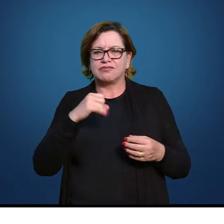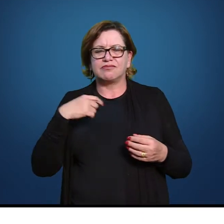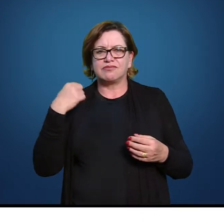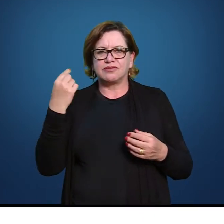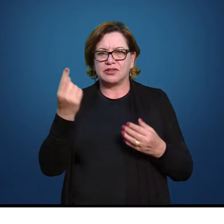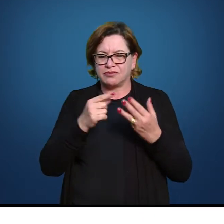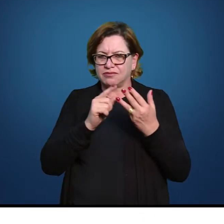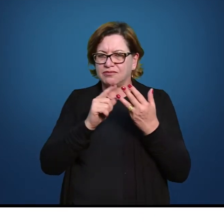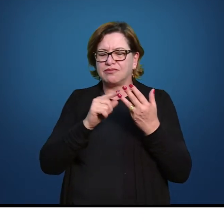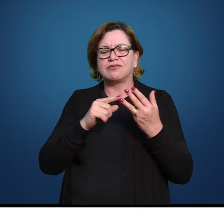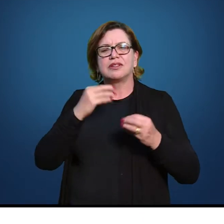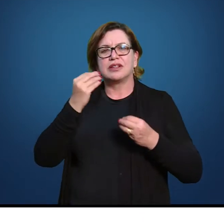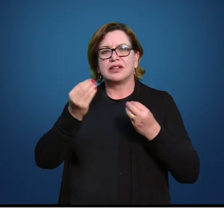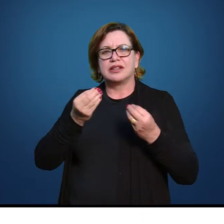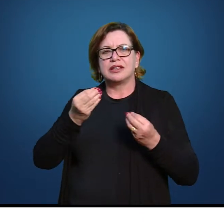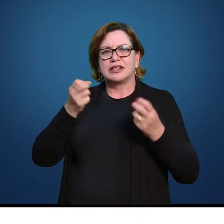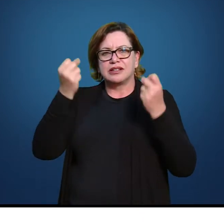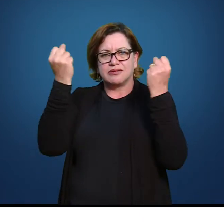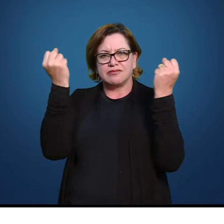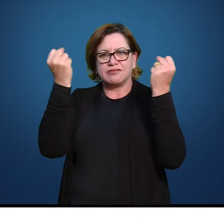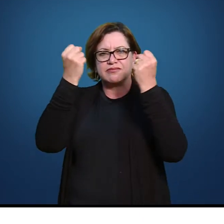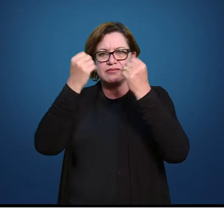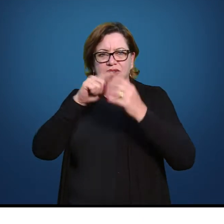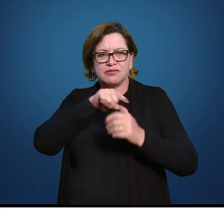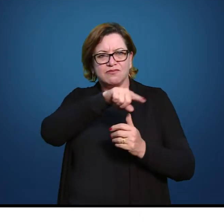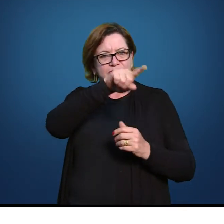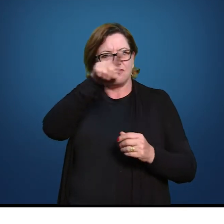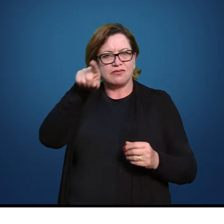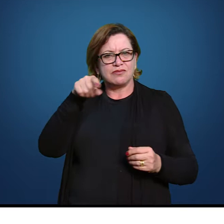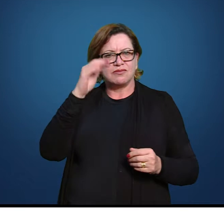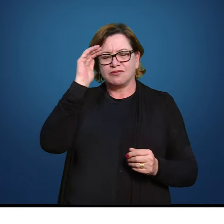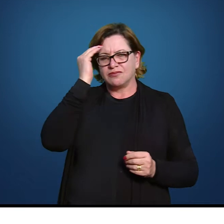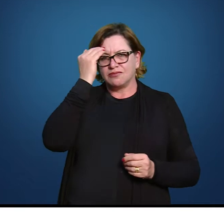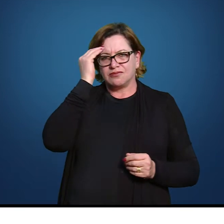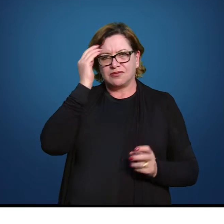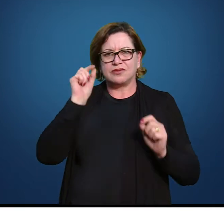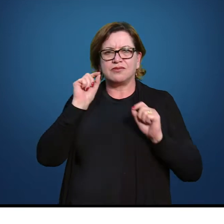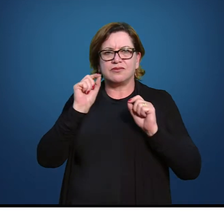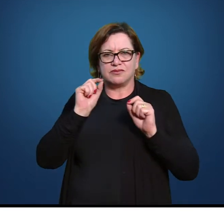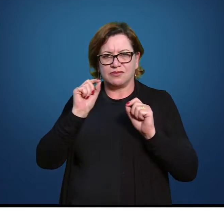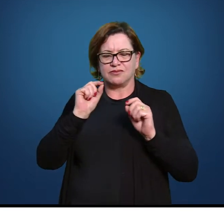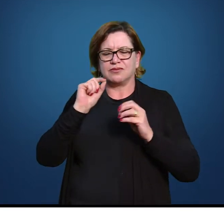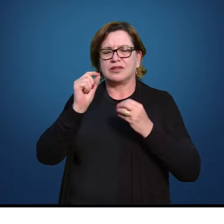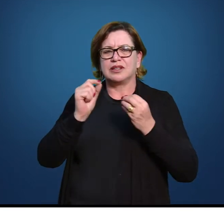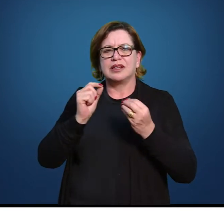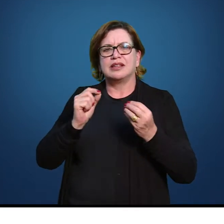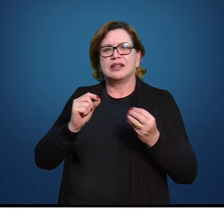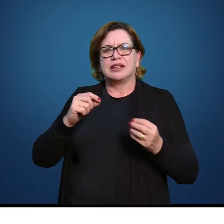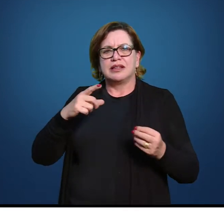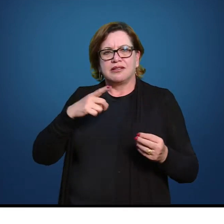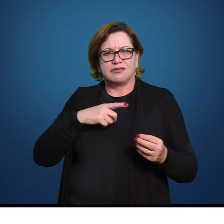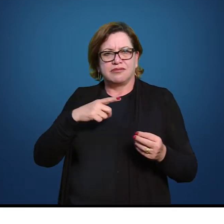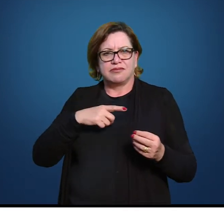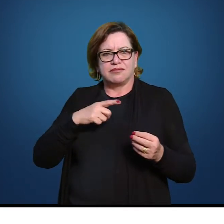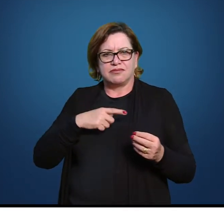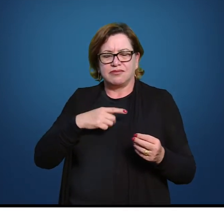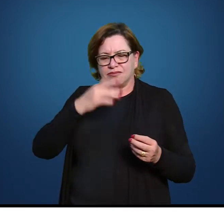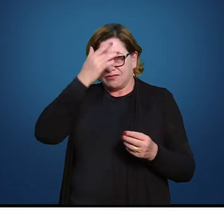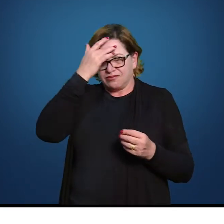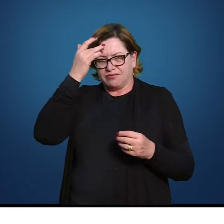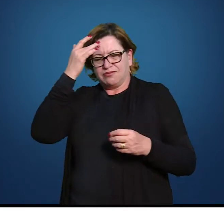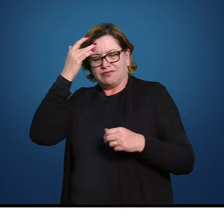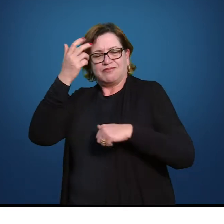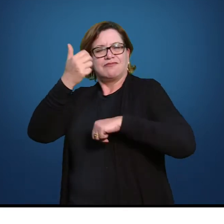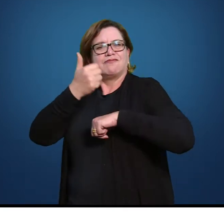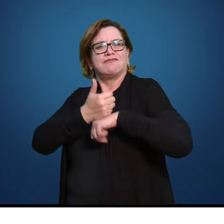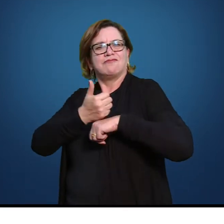nós falamos em imparcialidade, nós queremos que você entenda, caro aluno, a seguinte preposição. Nós temos a figura dos gestores.